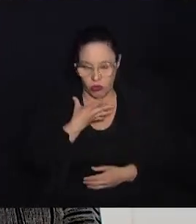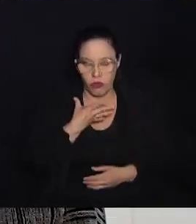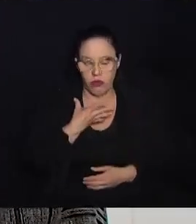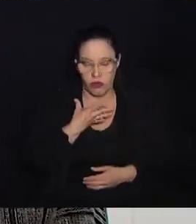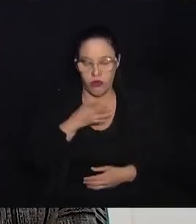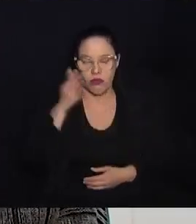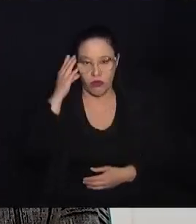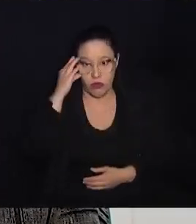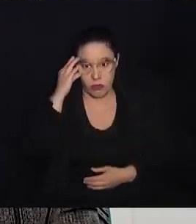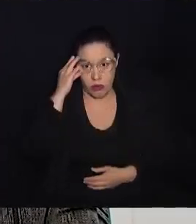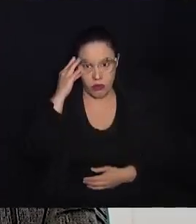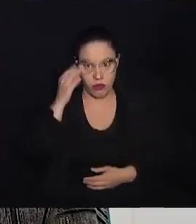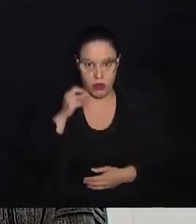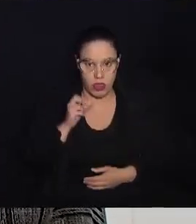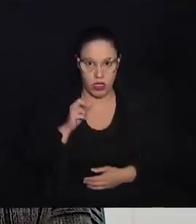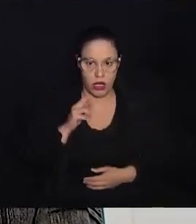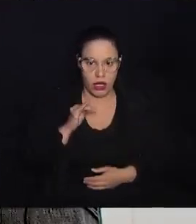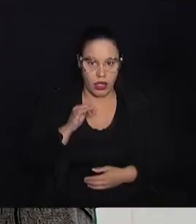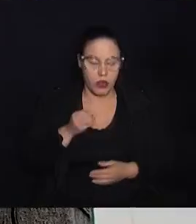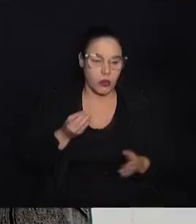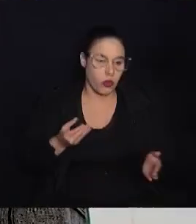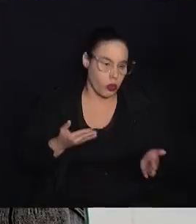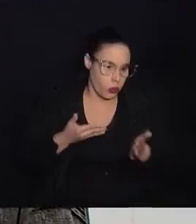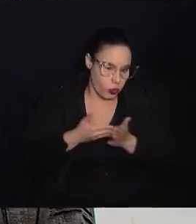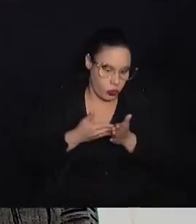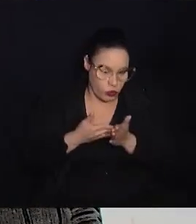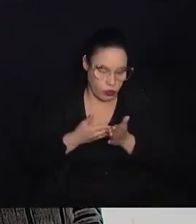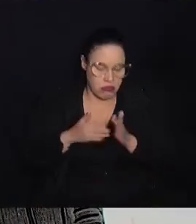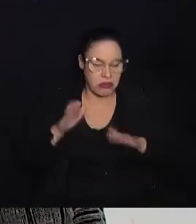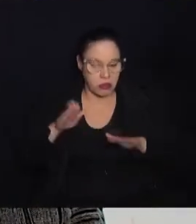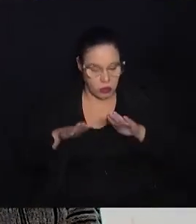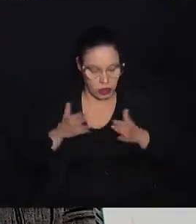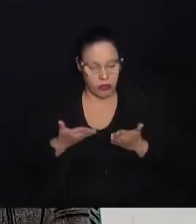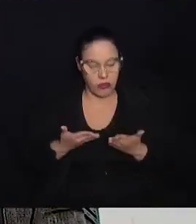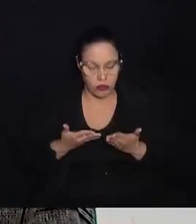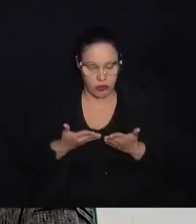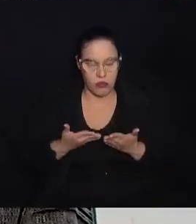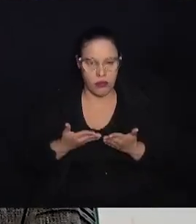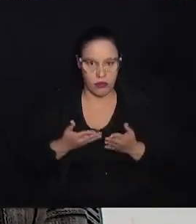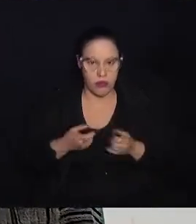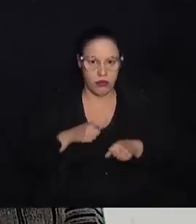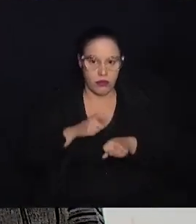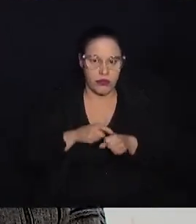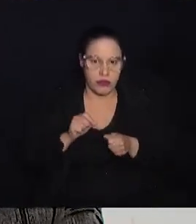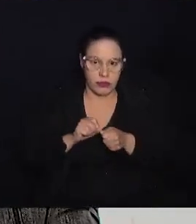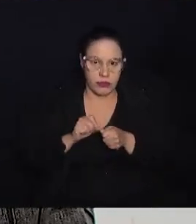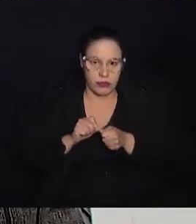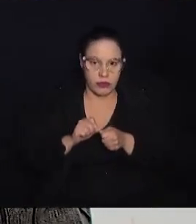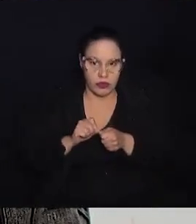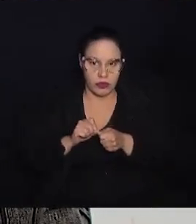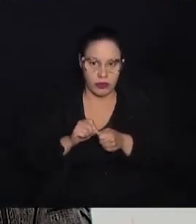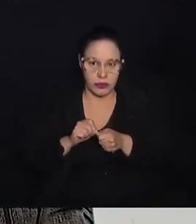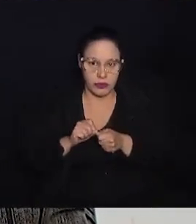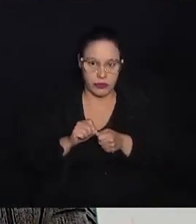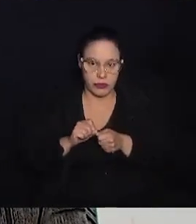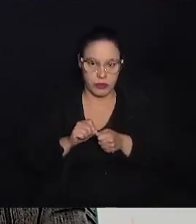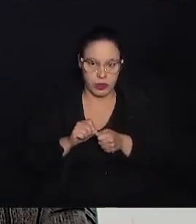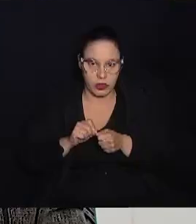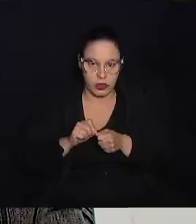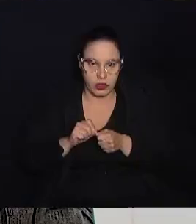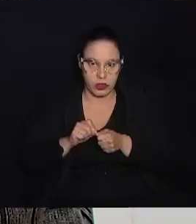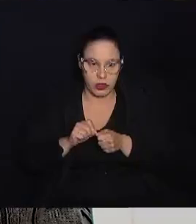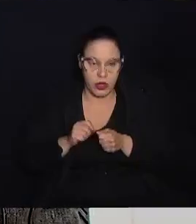estável o O componente ativo né epigalocatequina se mostrou presente e estável durante um período nós precisamos agora então